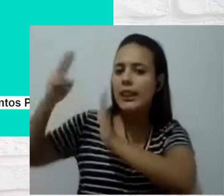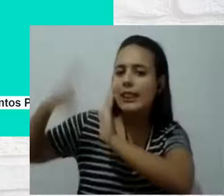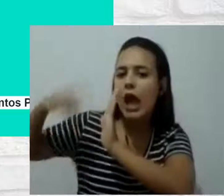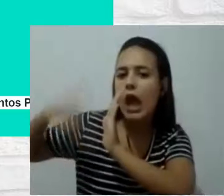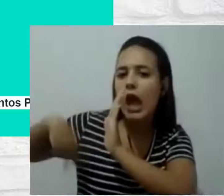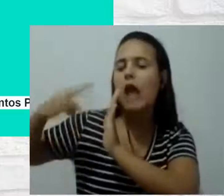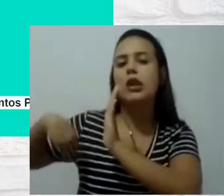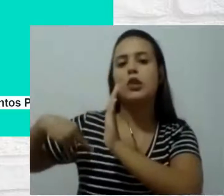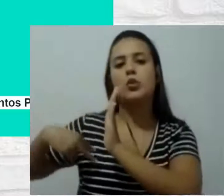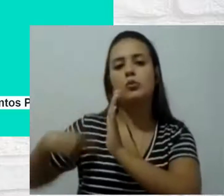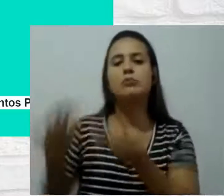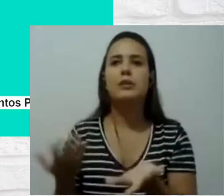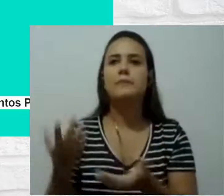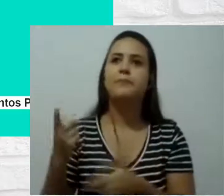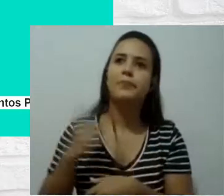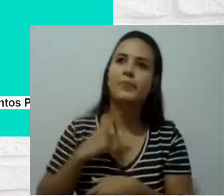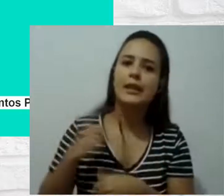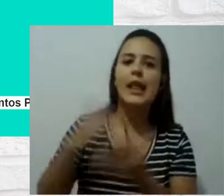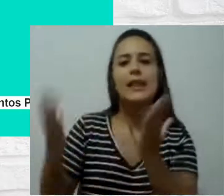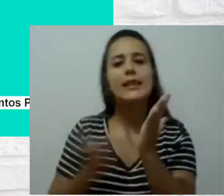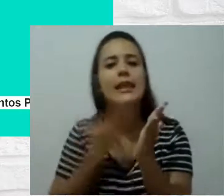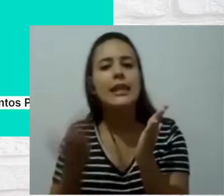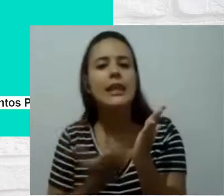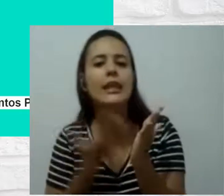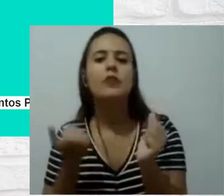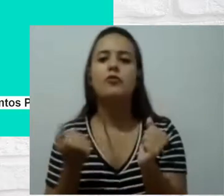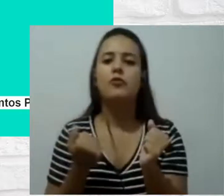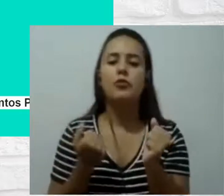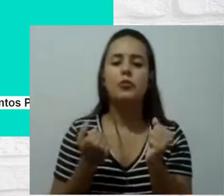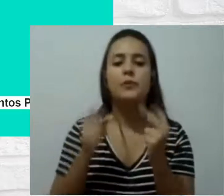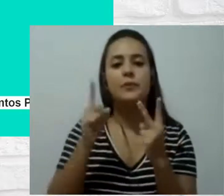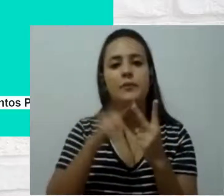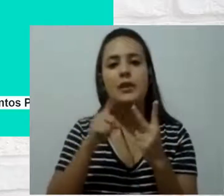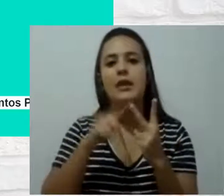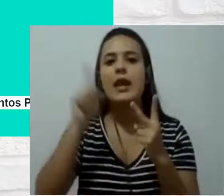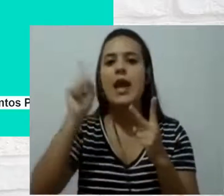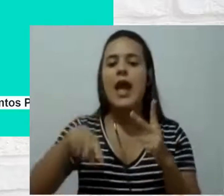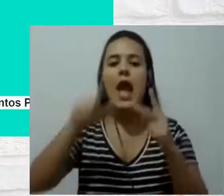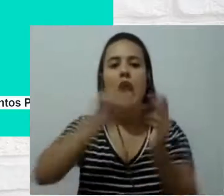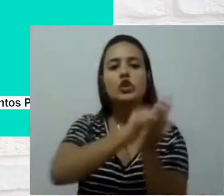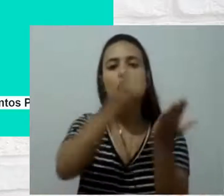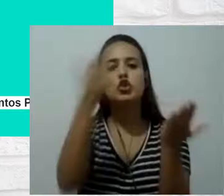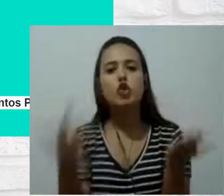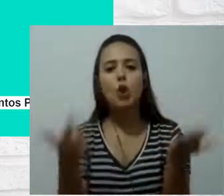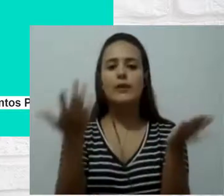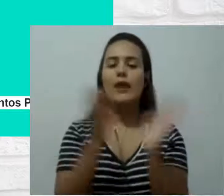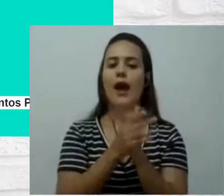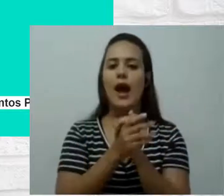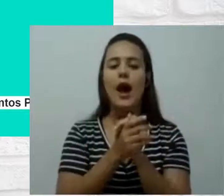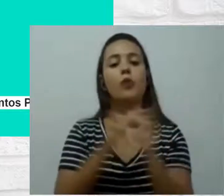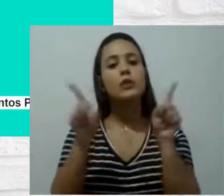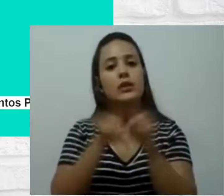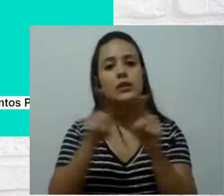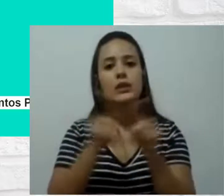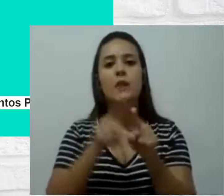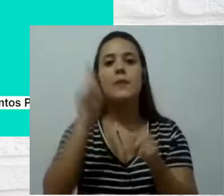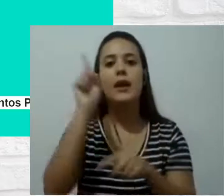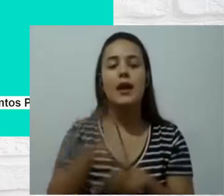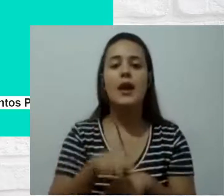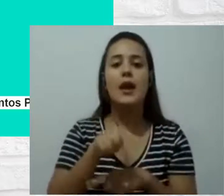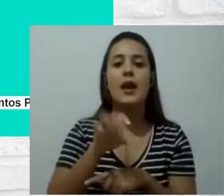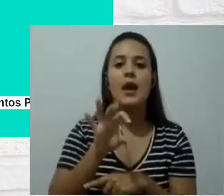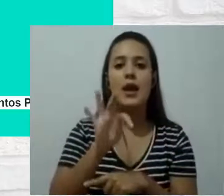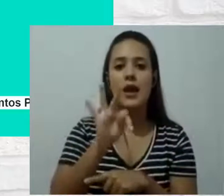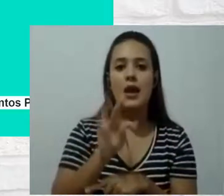que eu posso dizer? Um bom arsenal de leitura, tanto de livros, quanto